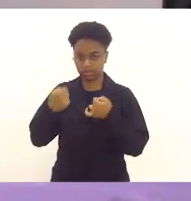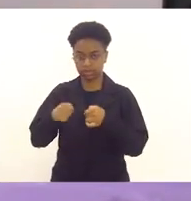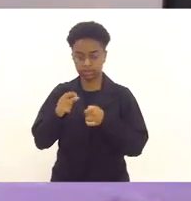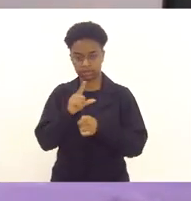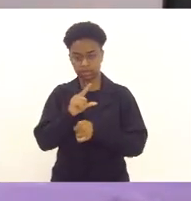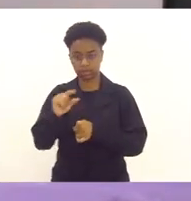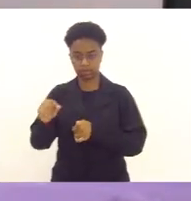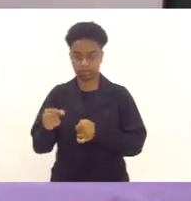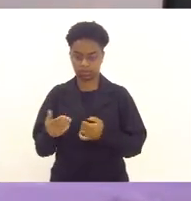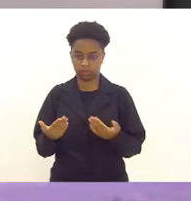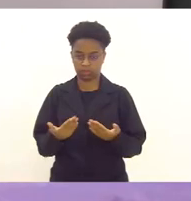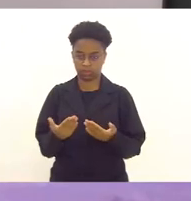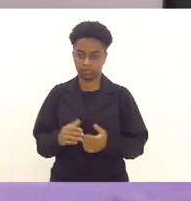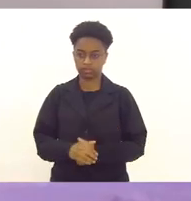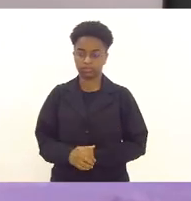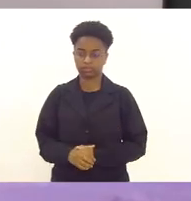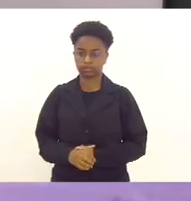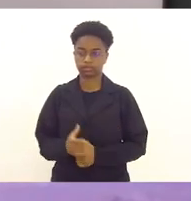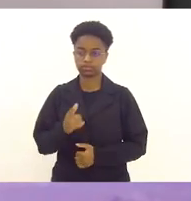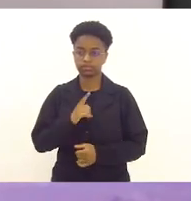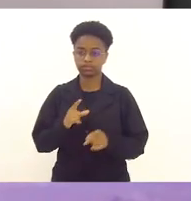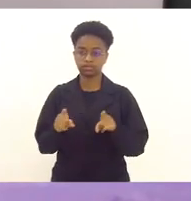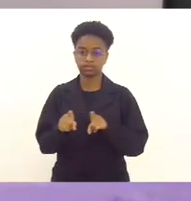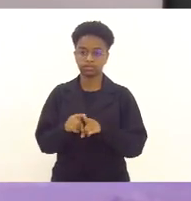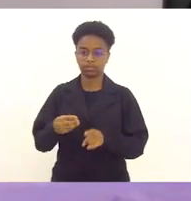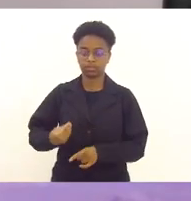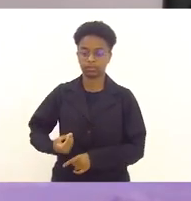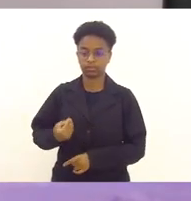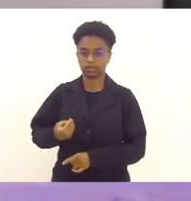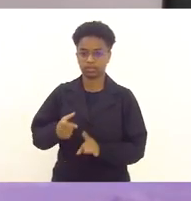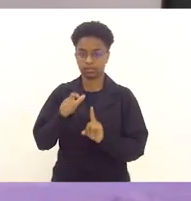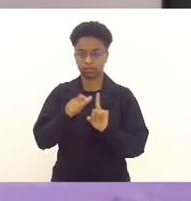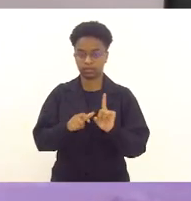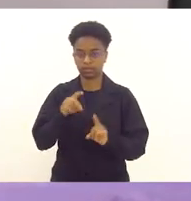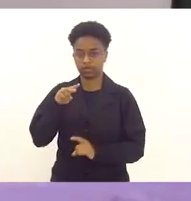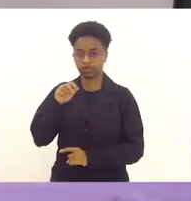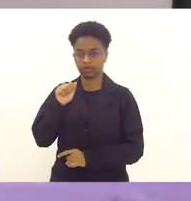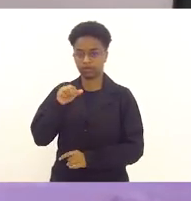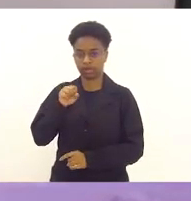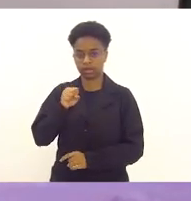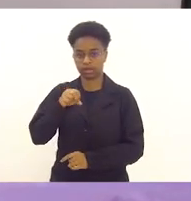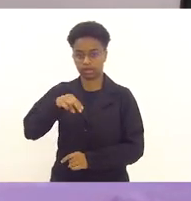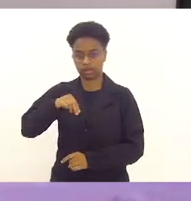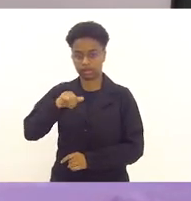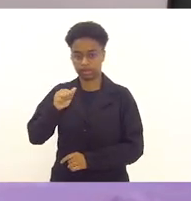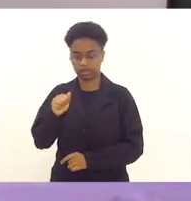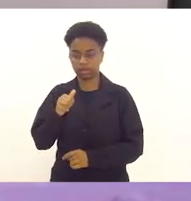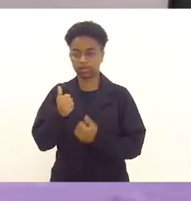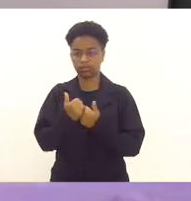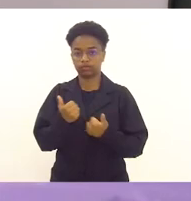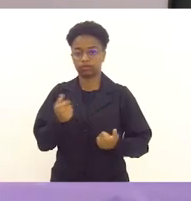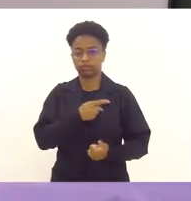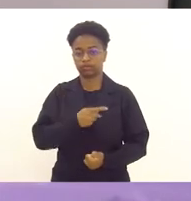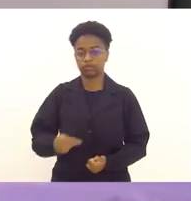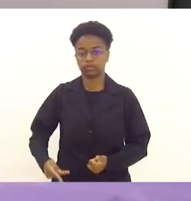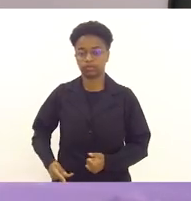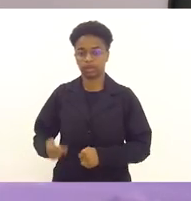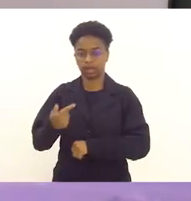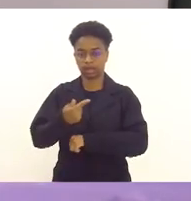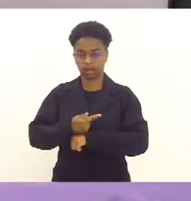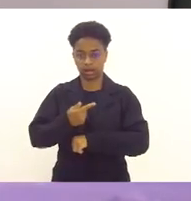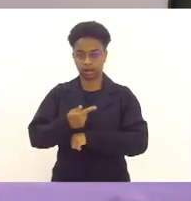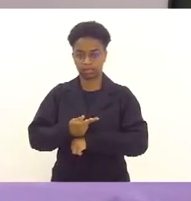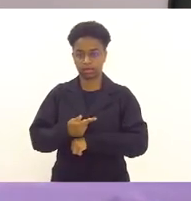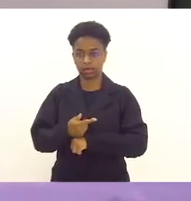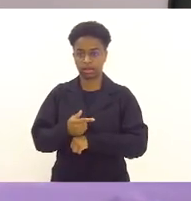se ausentar a gente tem aqui também presente a senhora Vânia da Silva presidente do Grêmio Recreativo